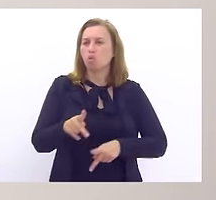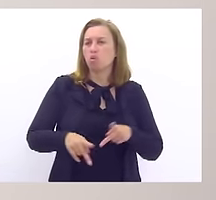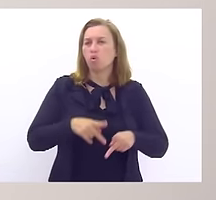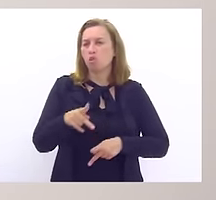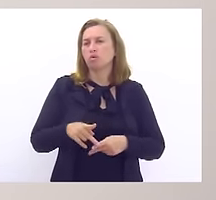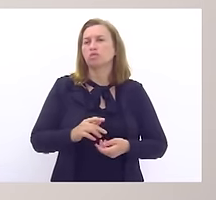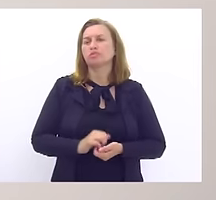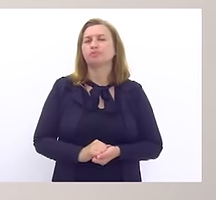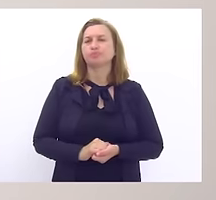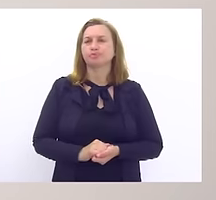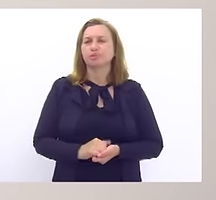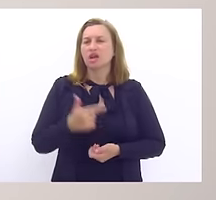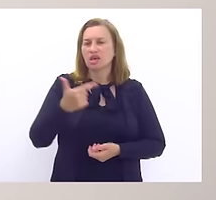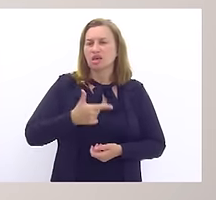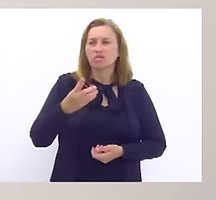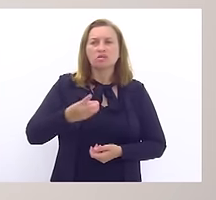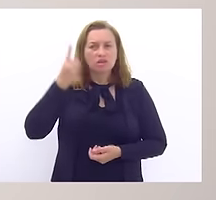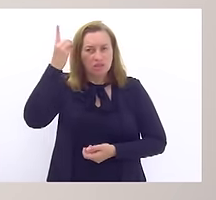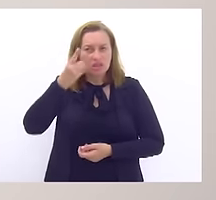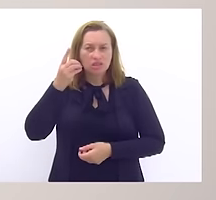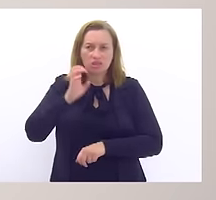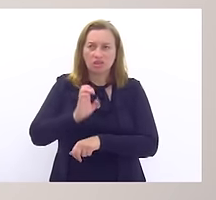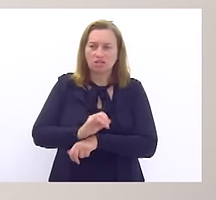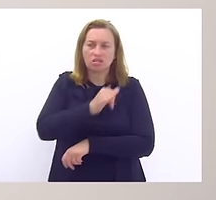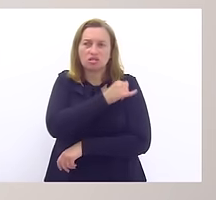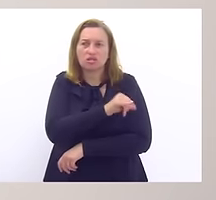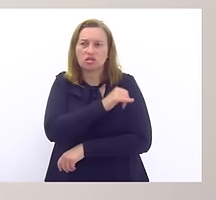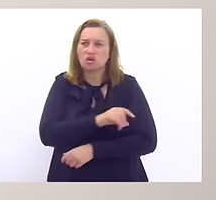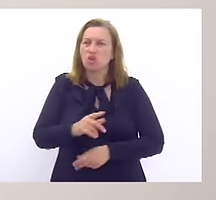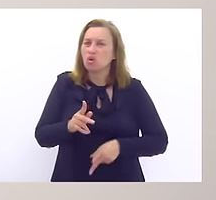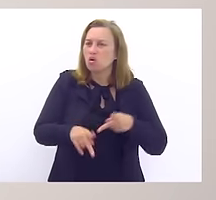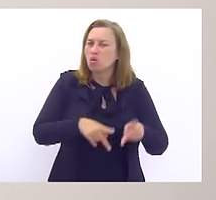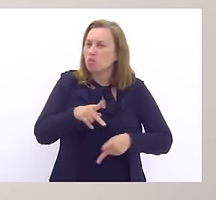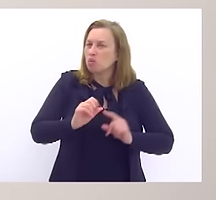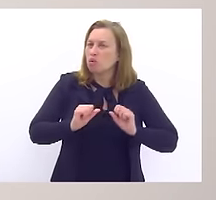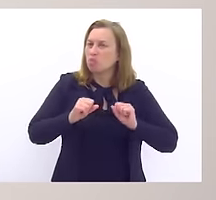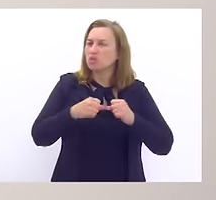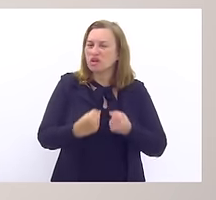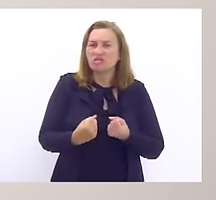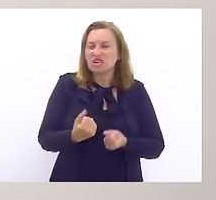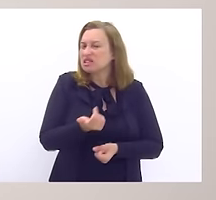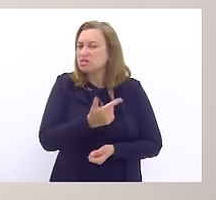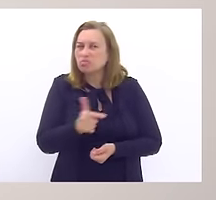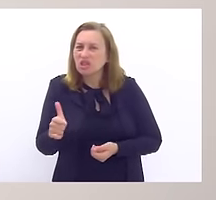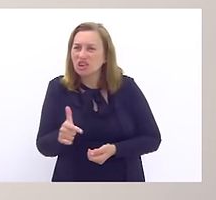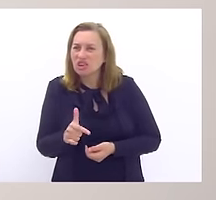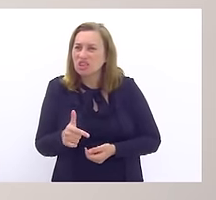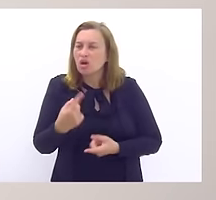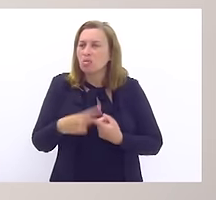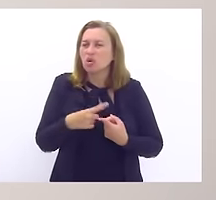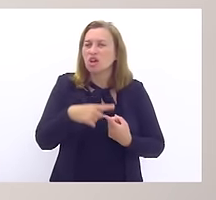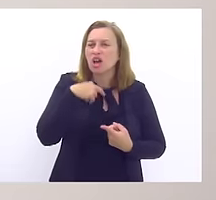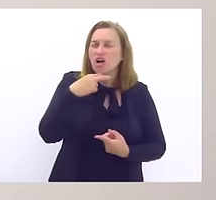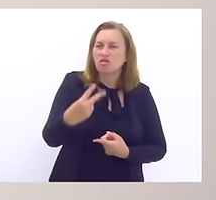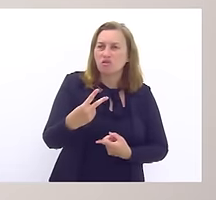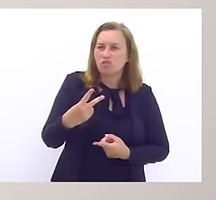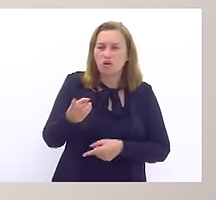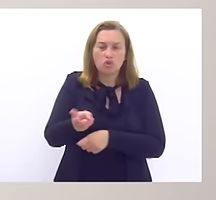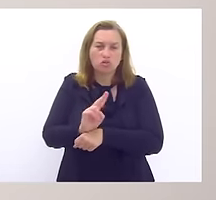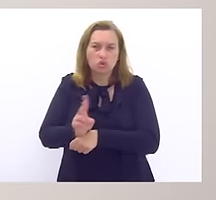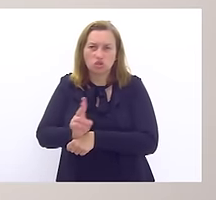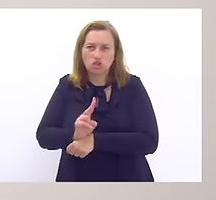deputado estadual no Rio de Janeiro e aí a população não tem nem defesa não tem direito defesa porque a voz do agente